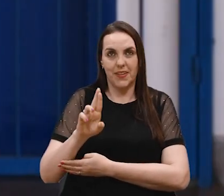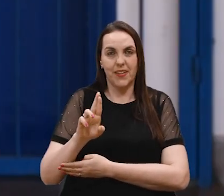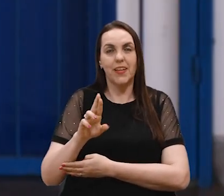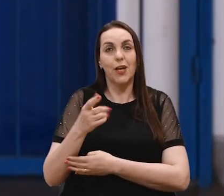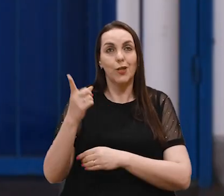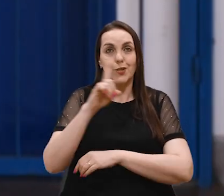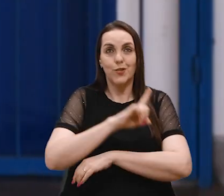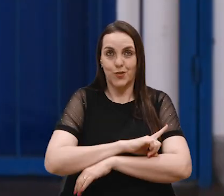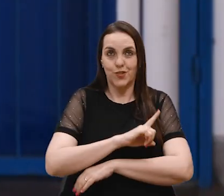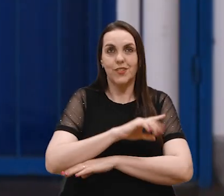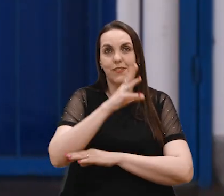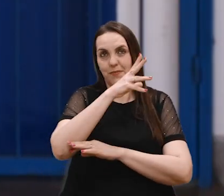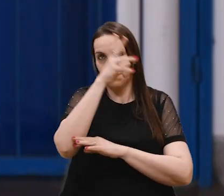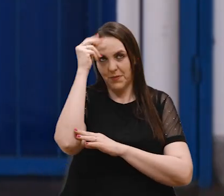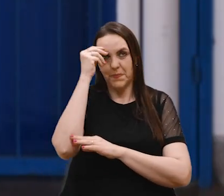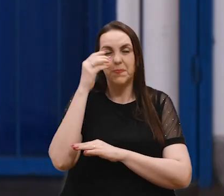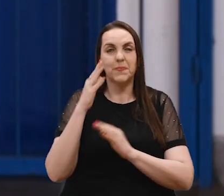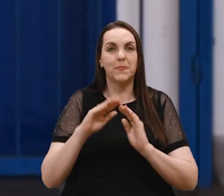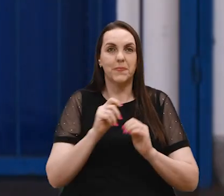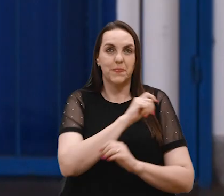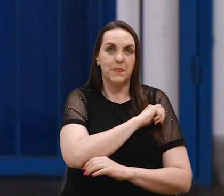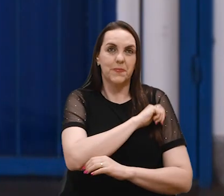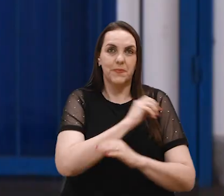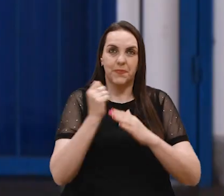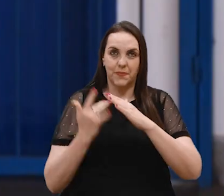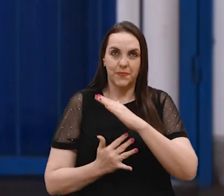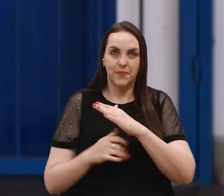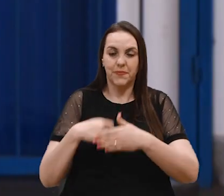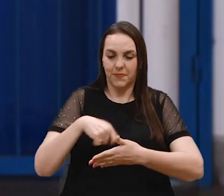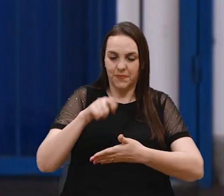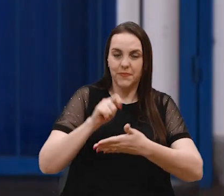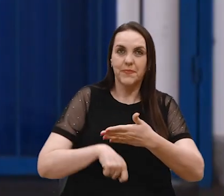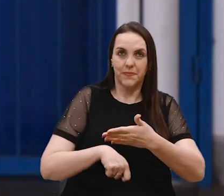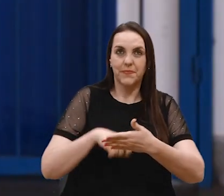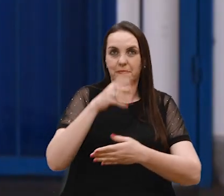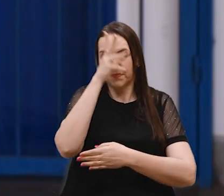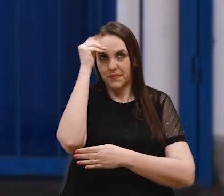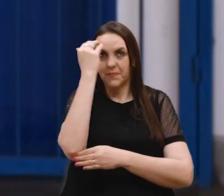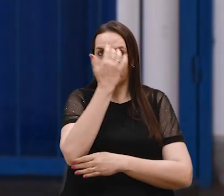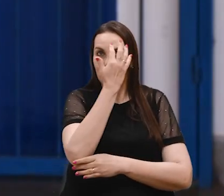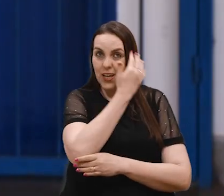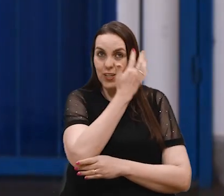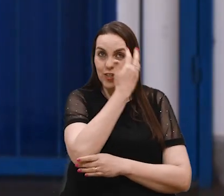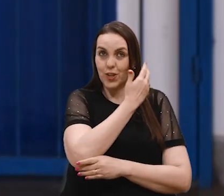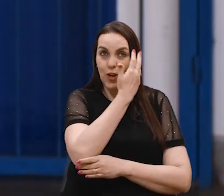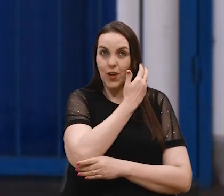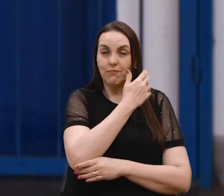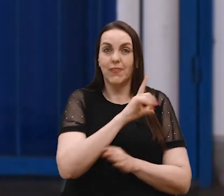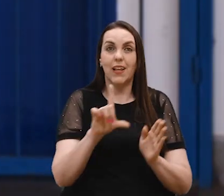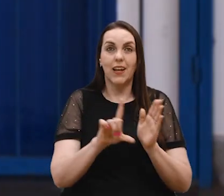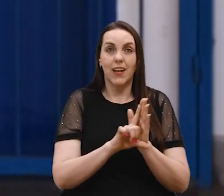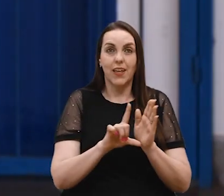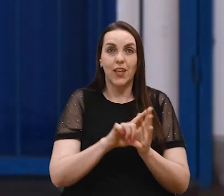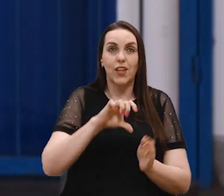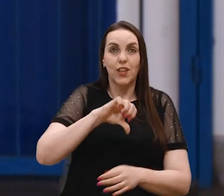Municipal do Estudante Imigrante e sancionada a lei pelo prefeito municipal Adilódio Domênico e se tornou a